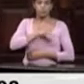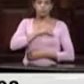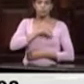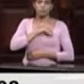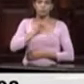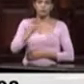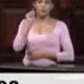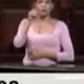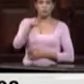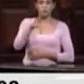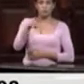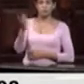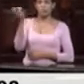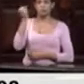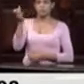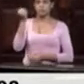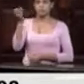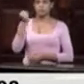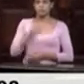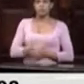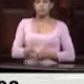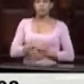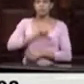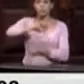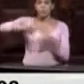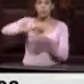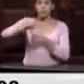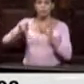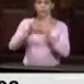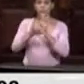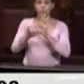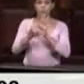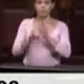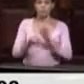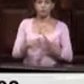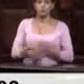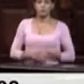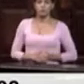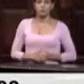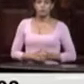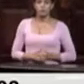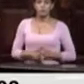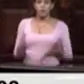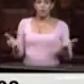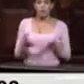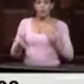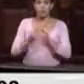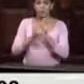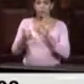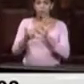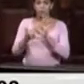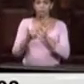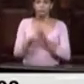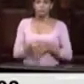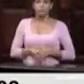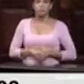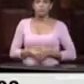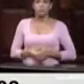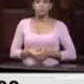e pensionistas. Virou lei, virou lei. Essa lei